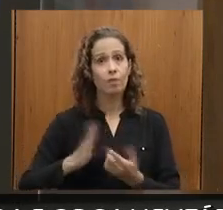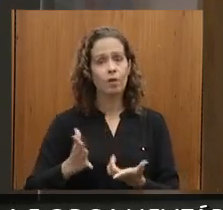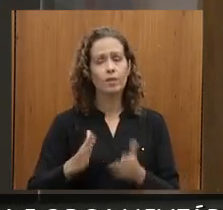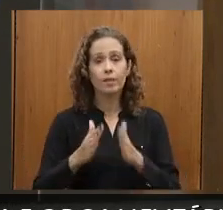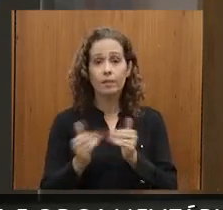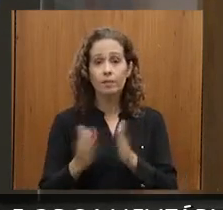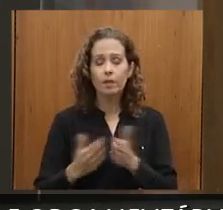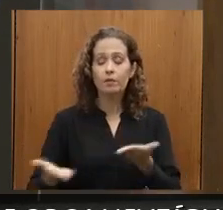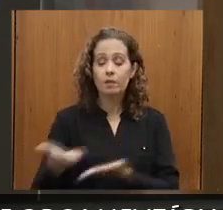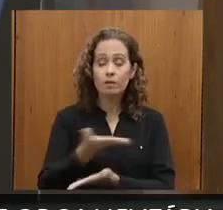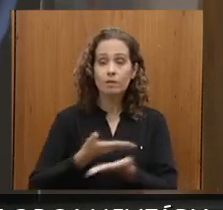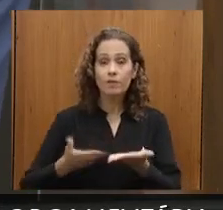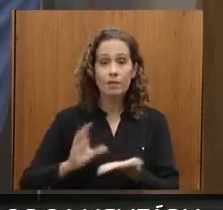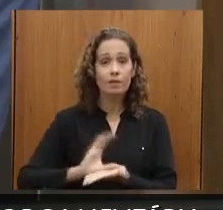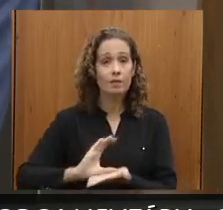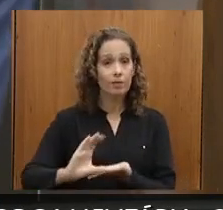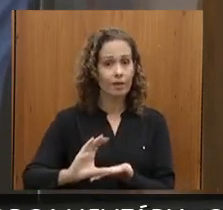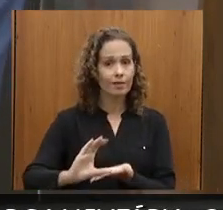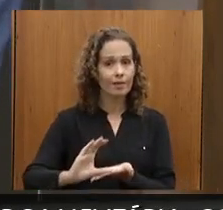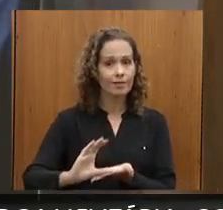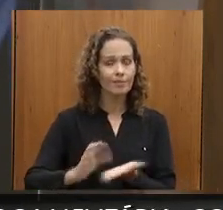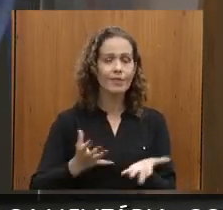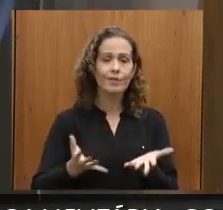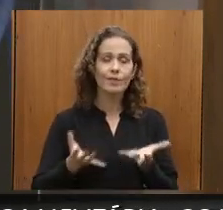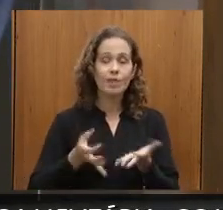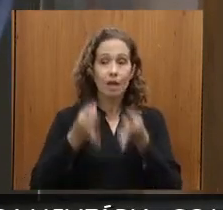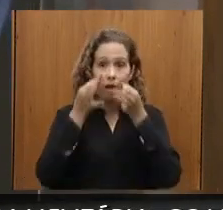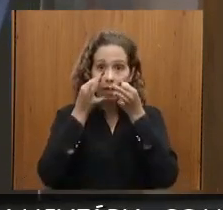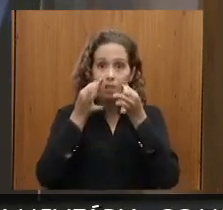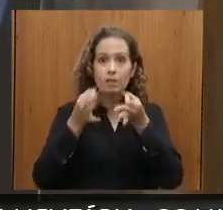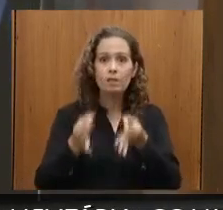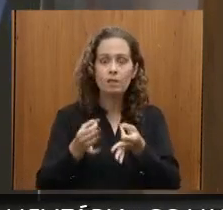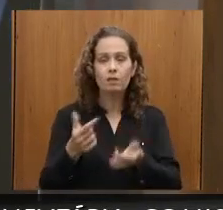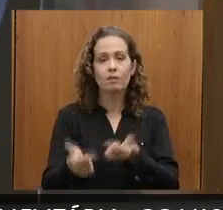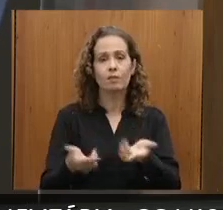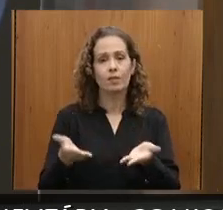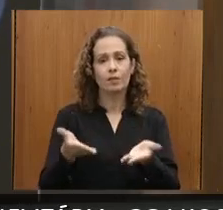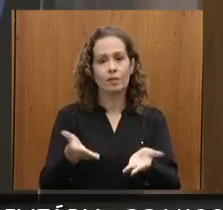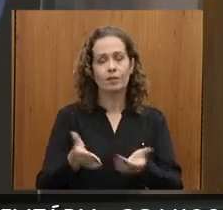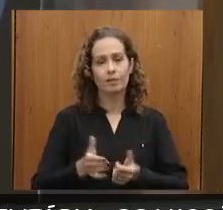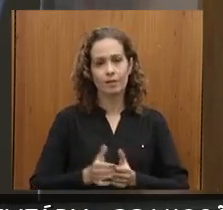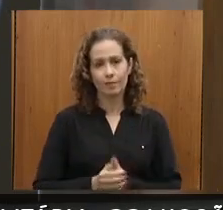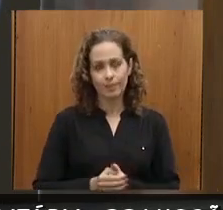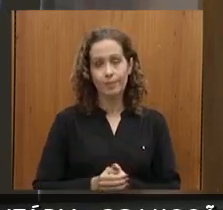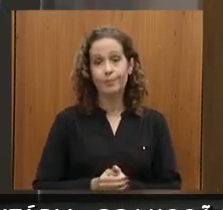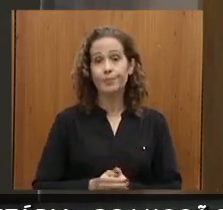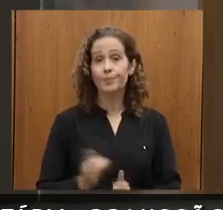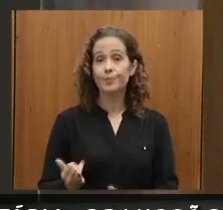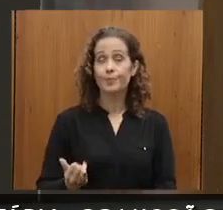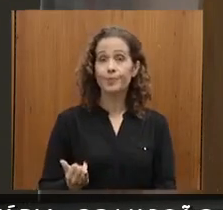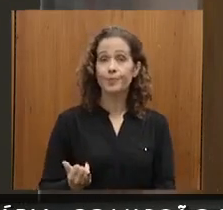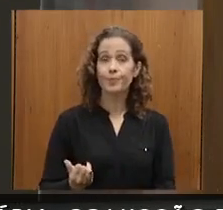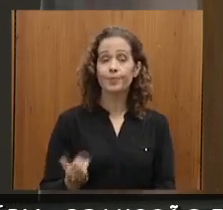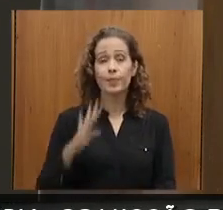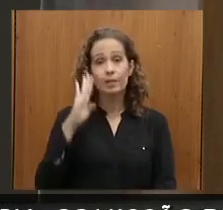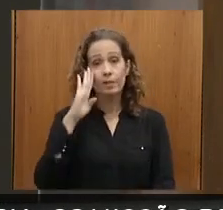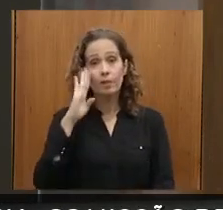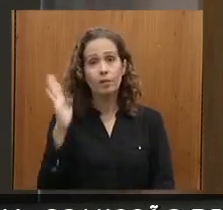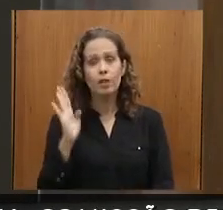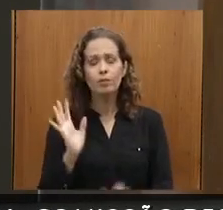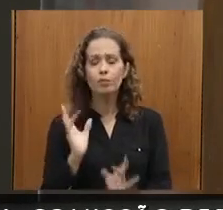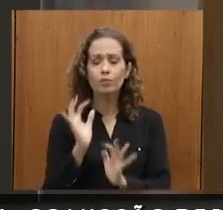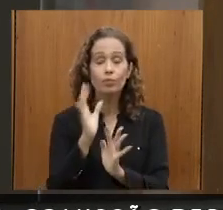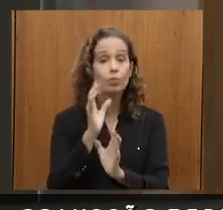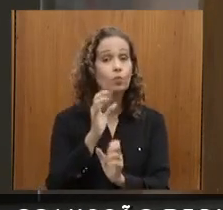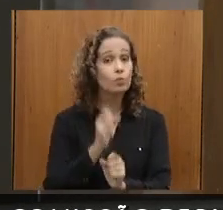então, eu gostaria que houvesse uma atenção para esse trabalho, que é um trabalho, inclusive, fundamentado em números muito